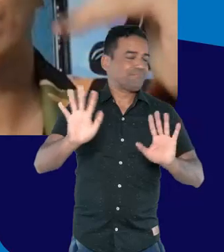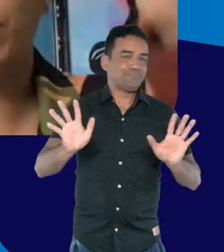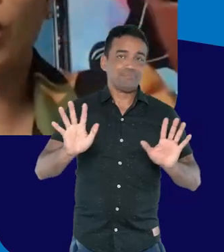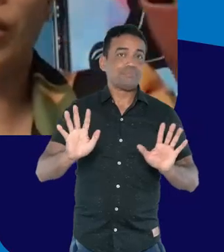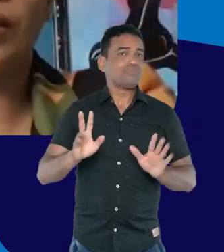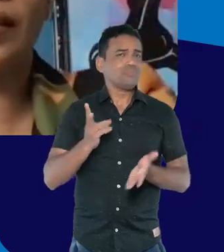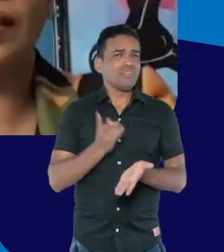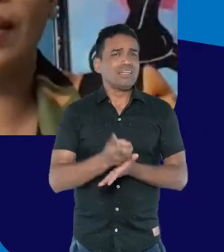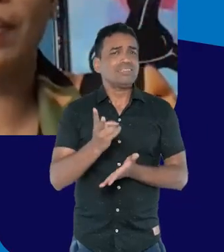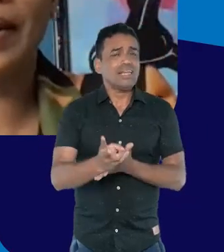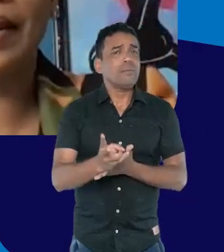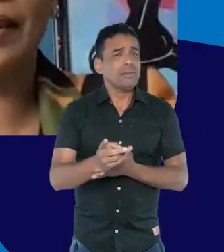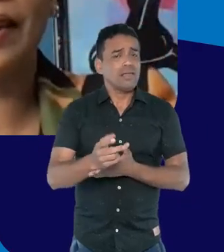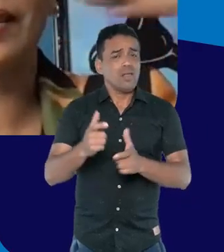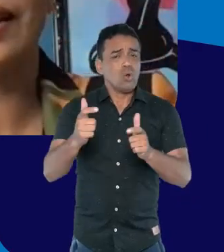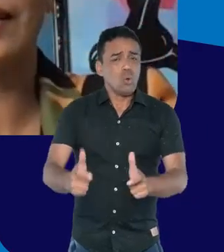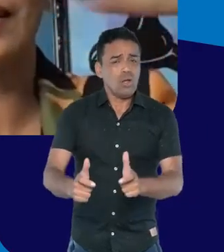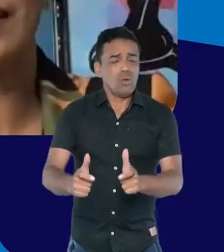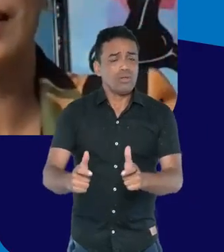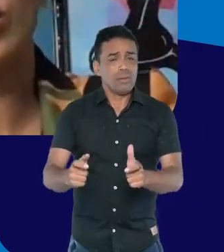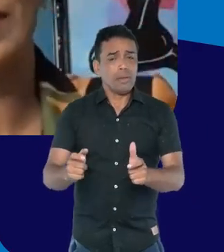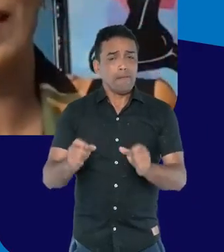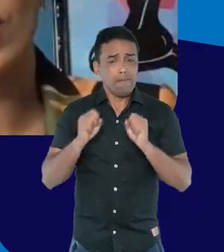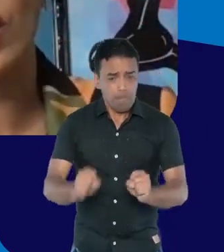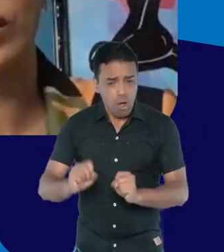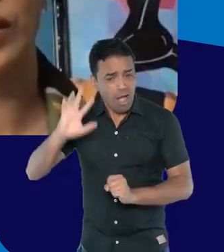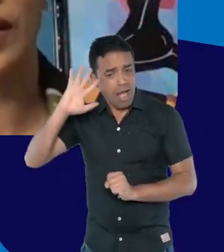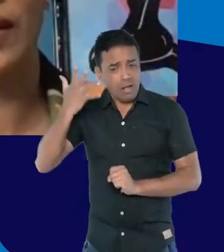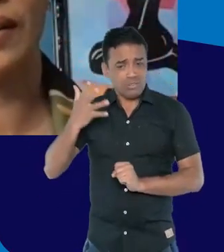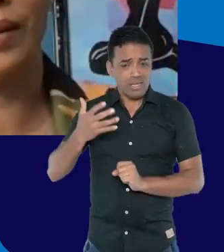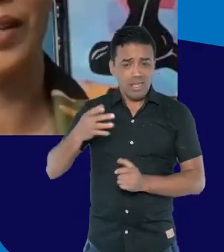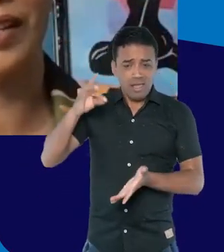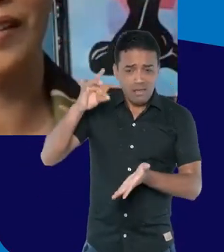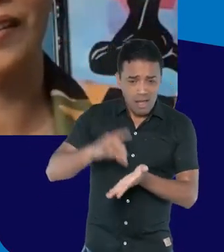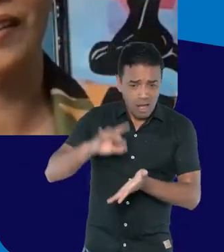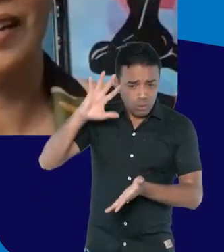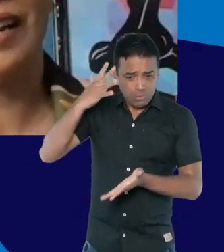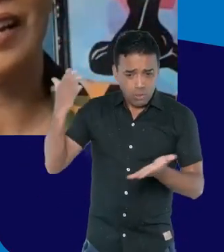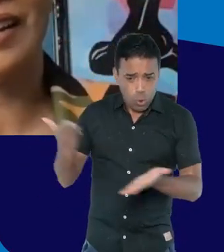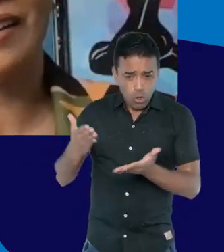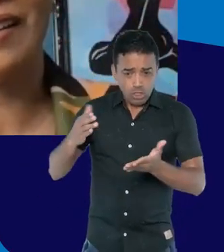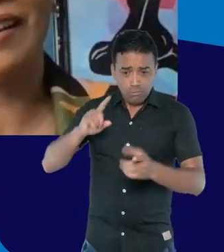o que pode acontecer para que essa realidade seja melhor que